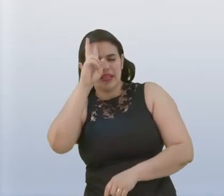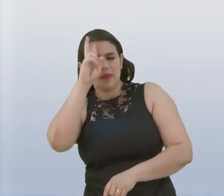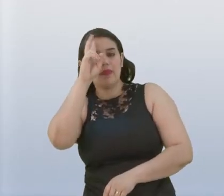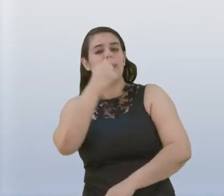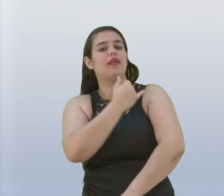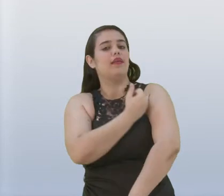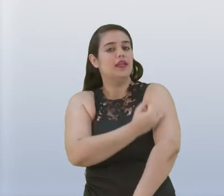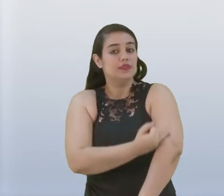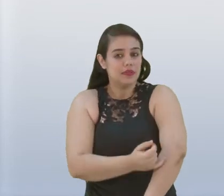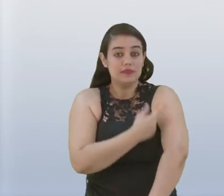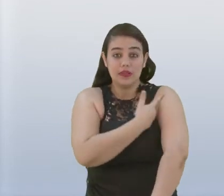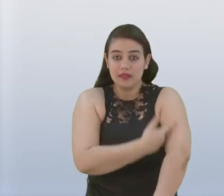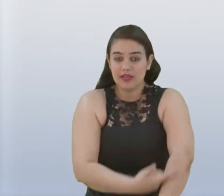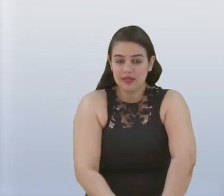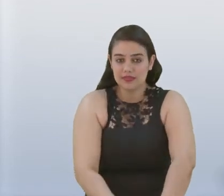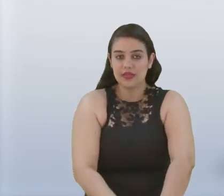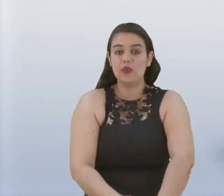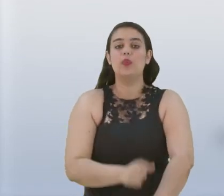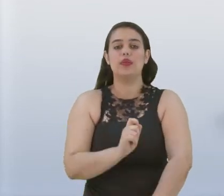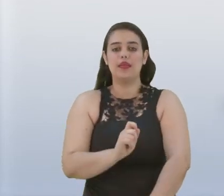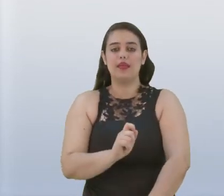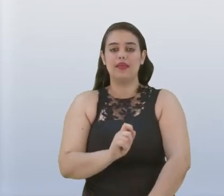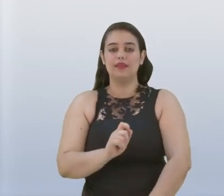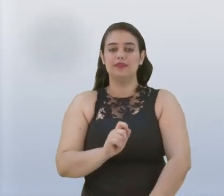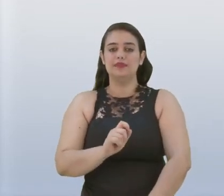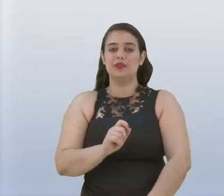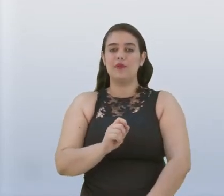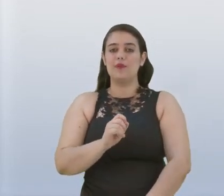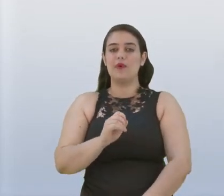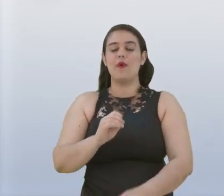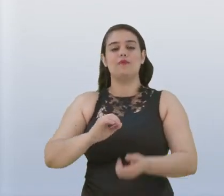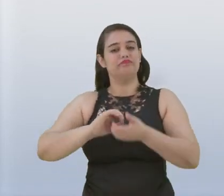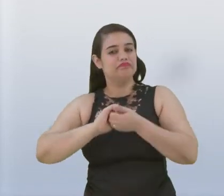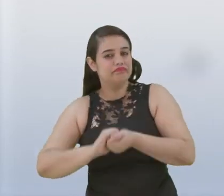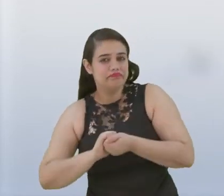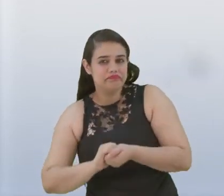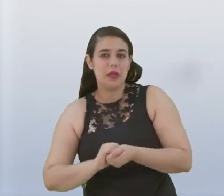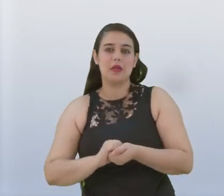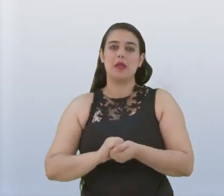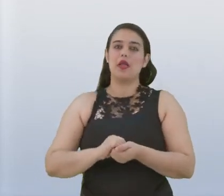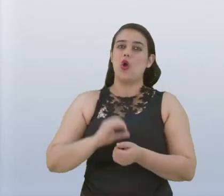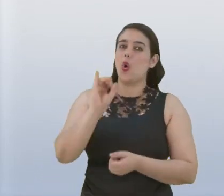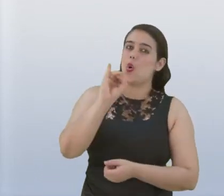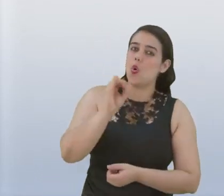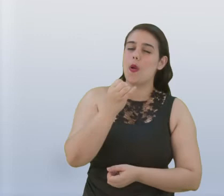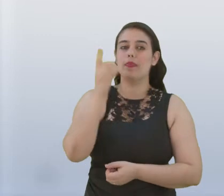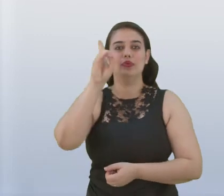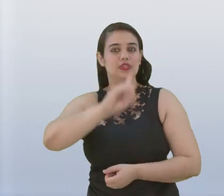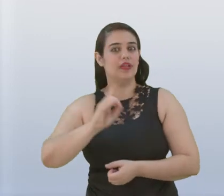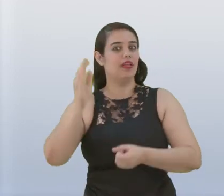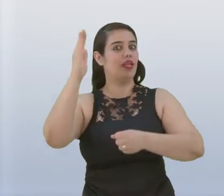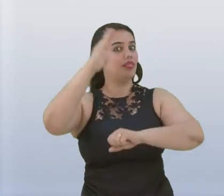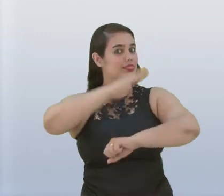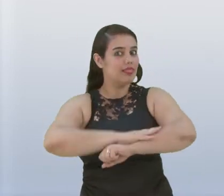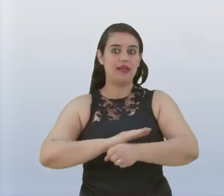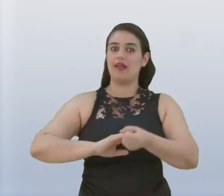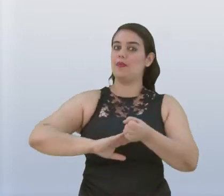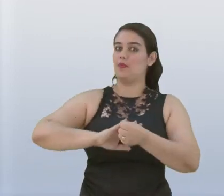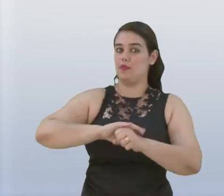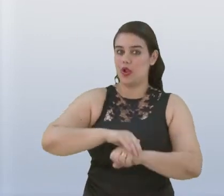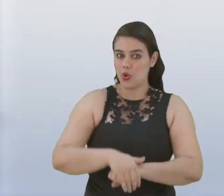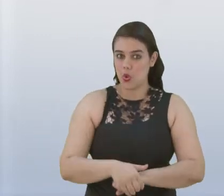que regem a boa convivência. Cuidado com o trato com o outro. Gentileza e respeito são alguns